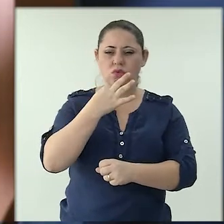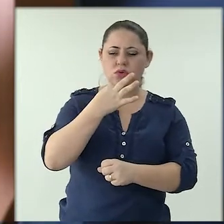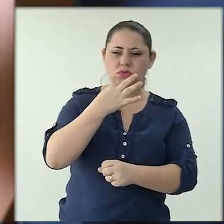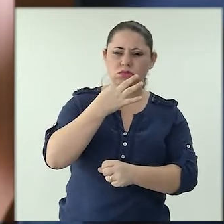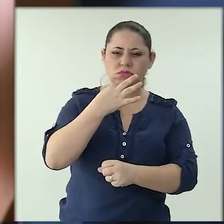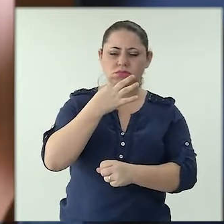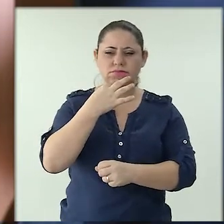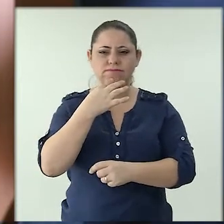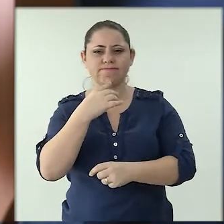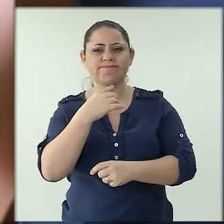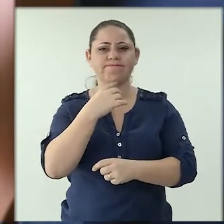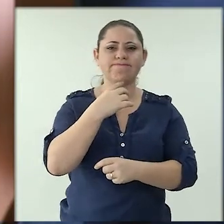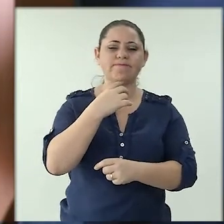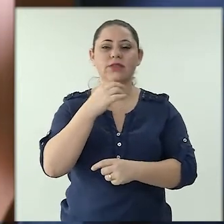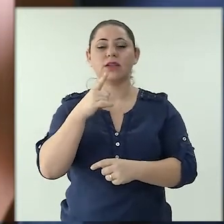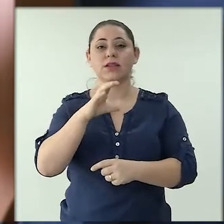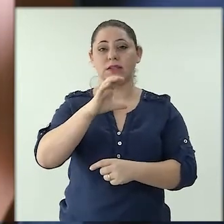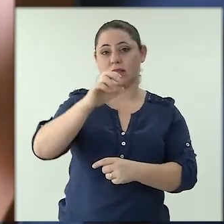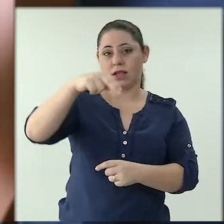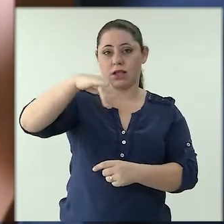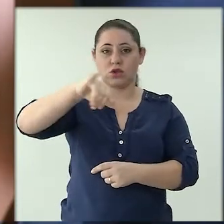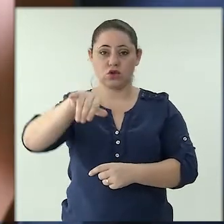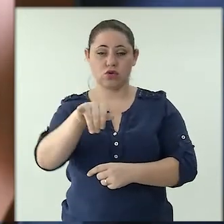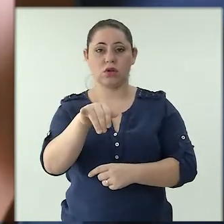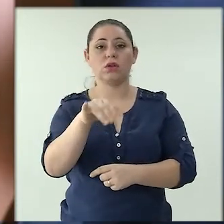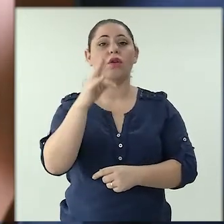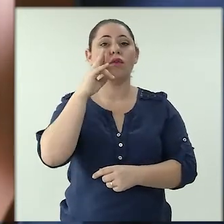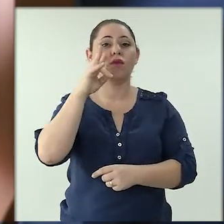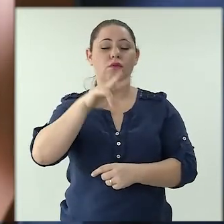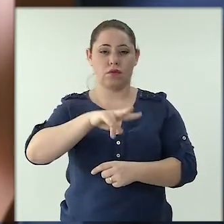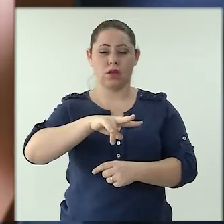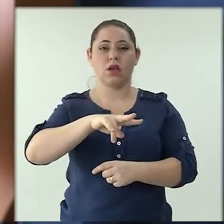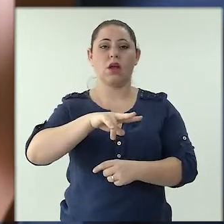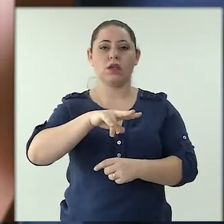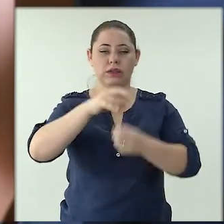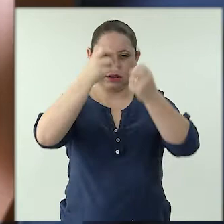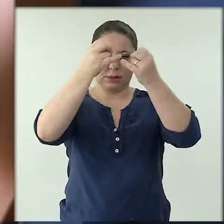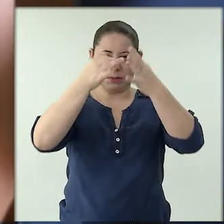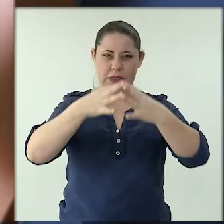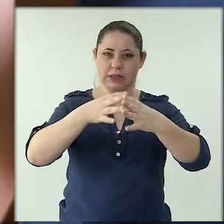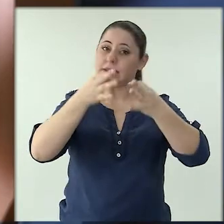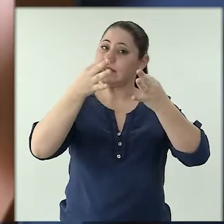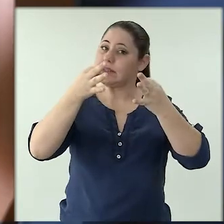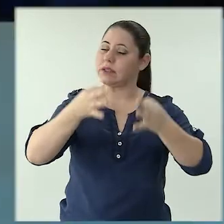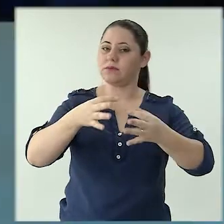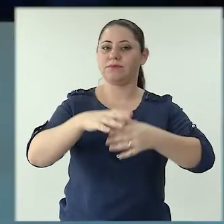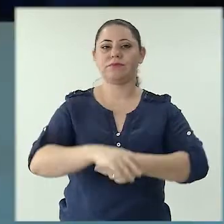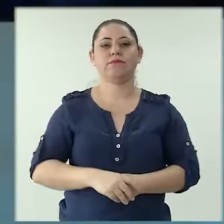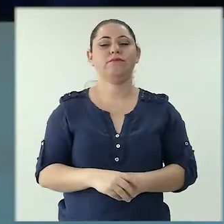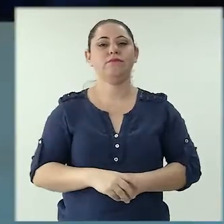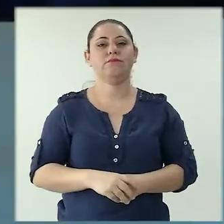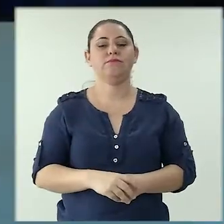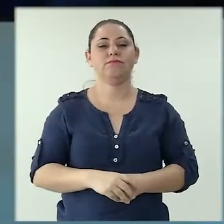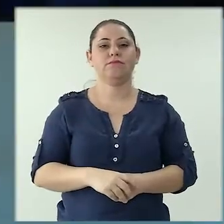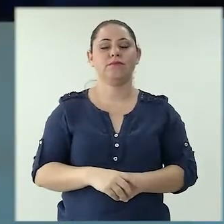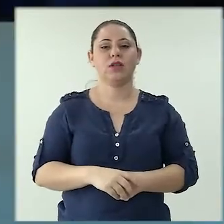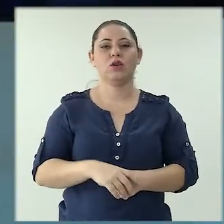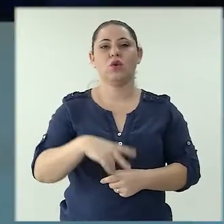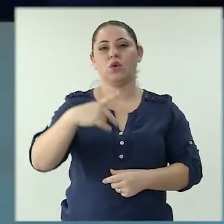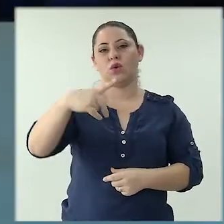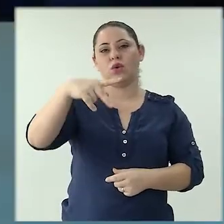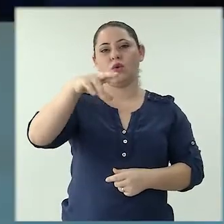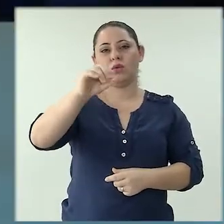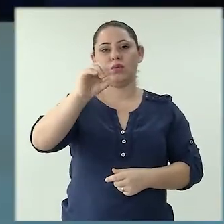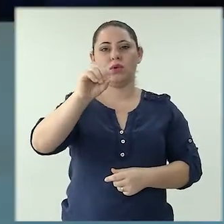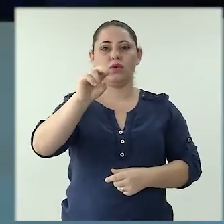programa, procura lá no site do CNJ que esse ponto vai ficar bem explicado para você. Exatamente. Esse